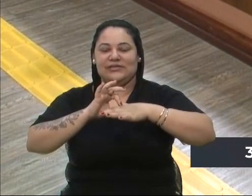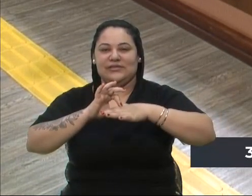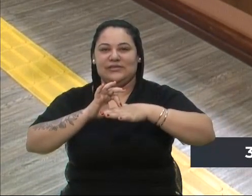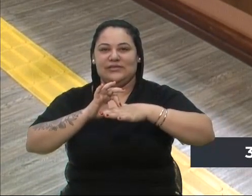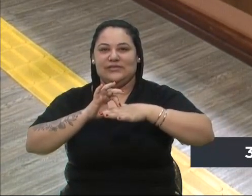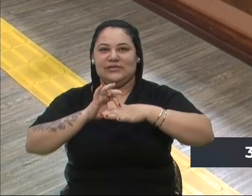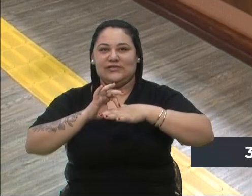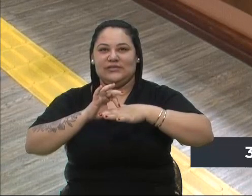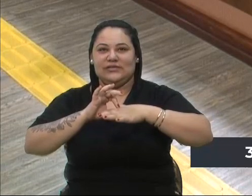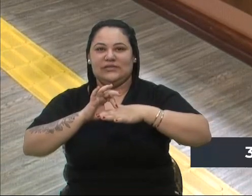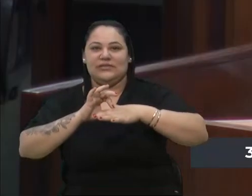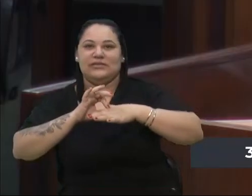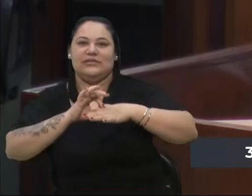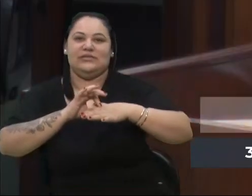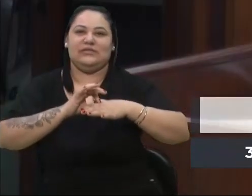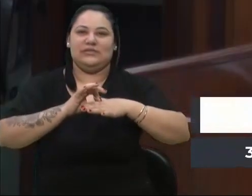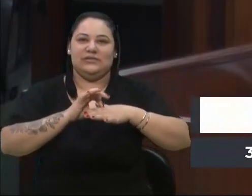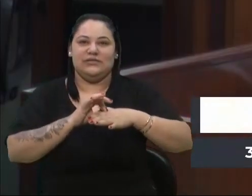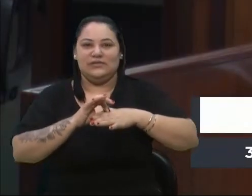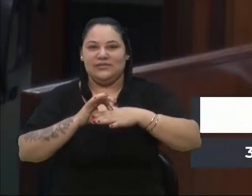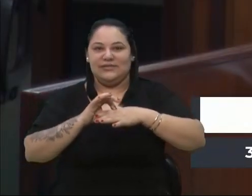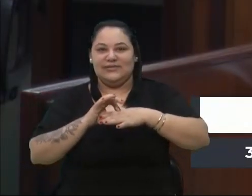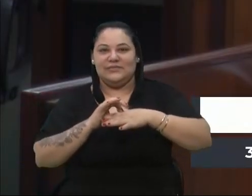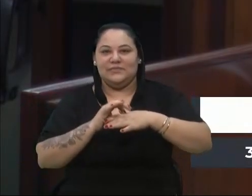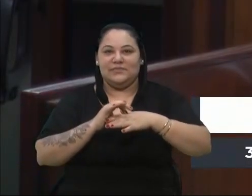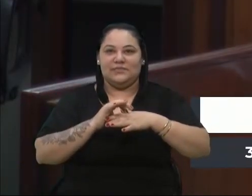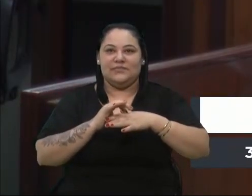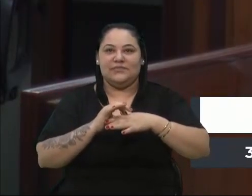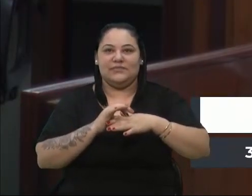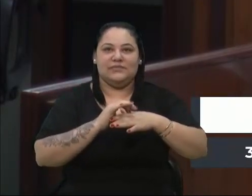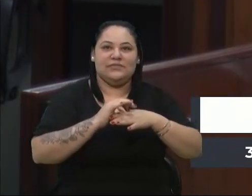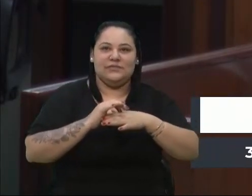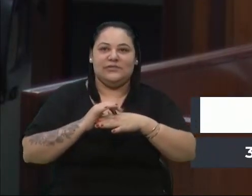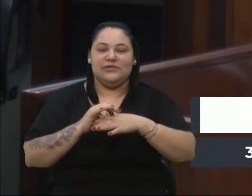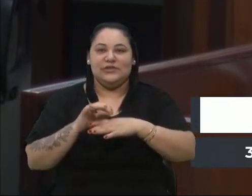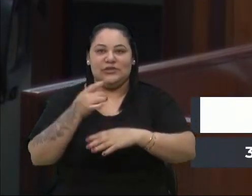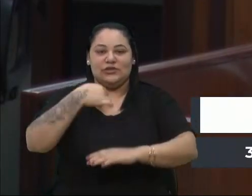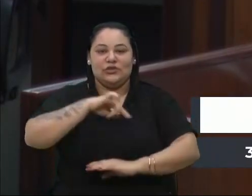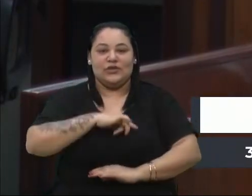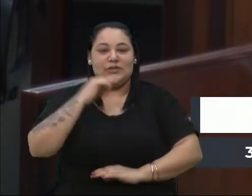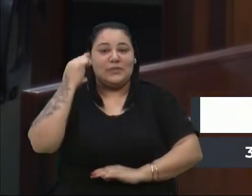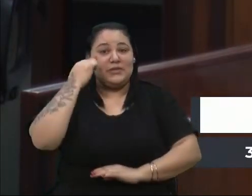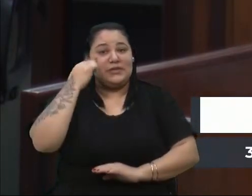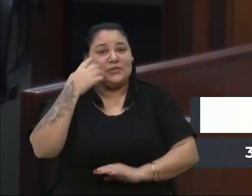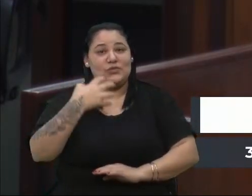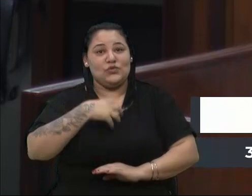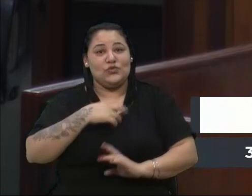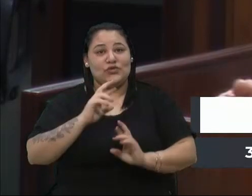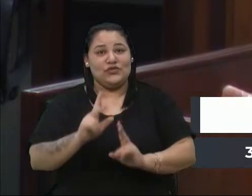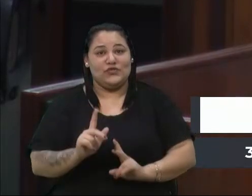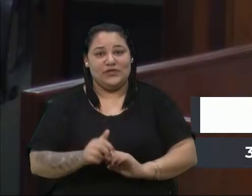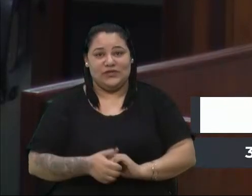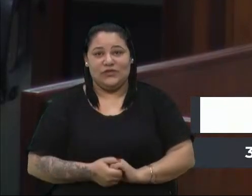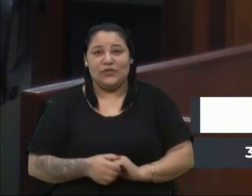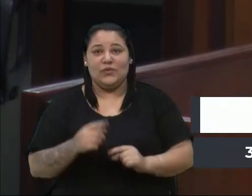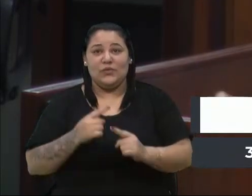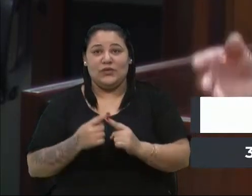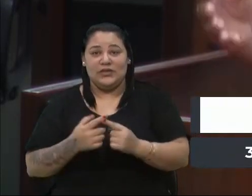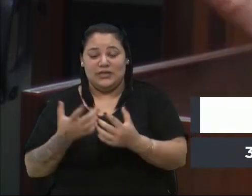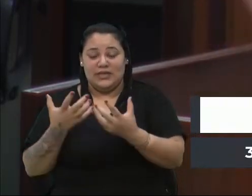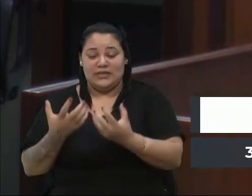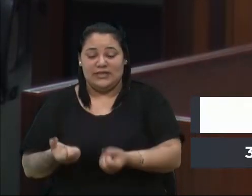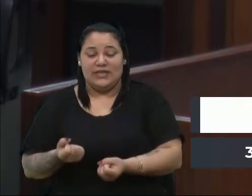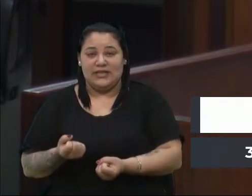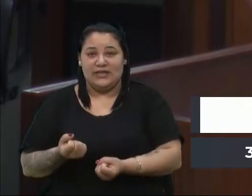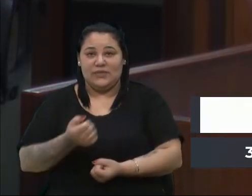pensamos assim como você pensa, como o senhor vereador pensa. A gente pensa bem diferente. Quando se assume uma prefeitura